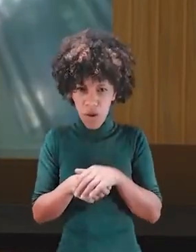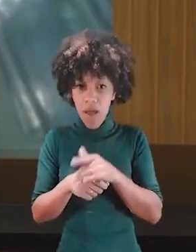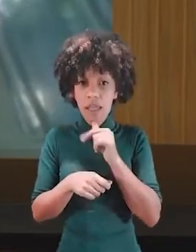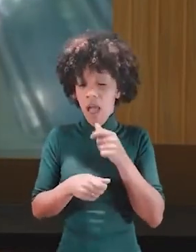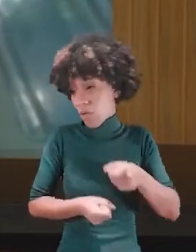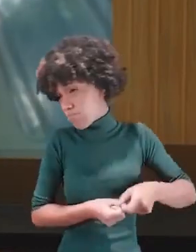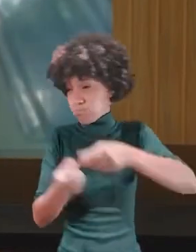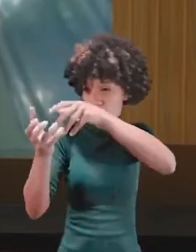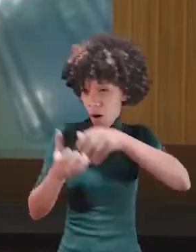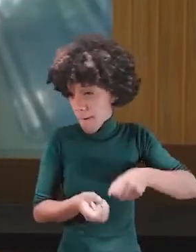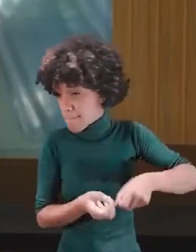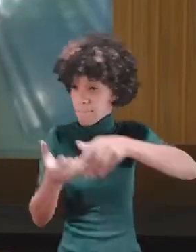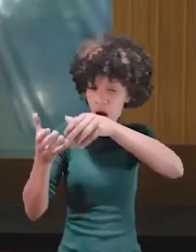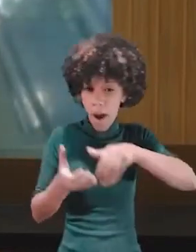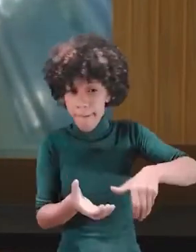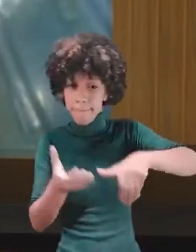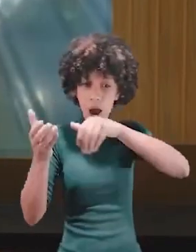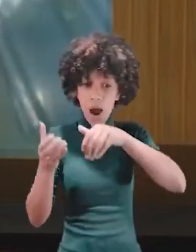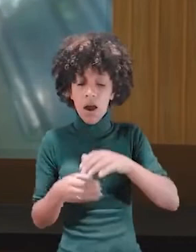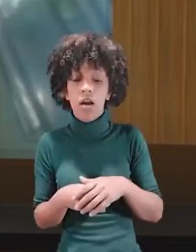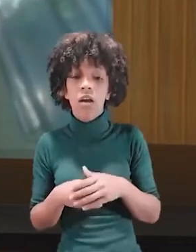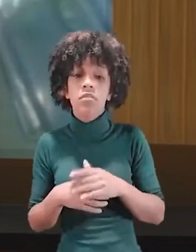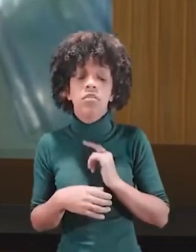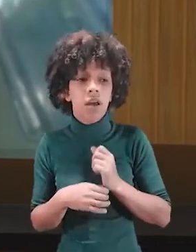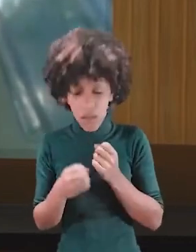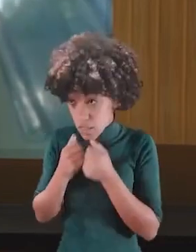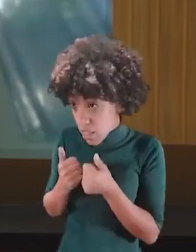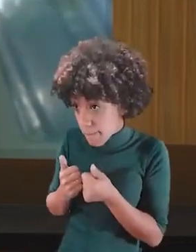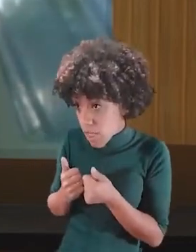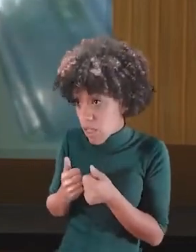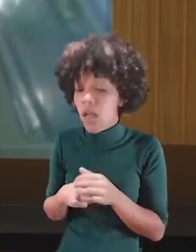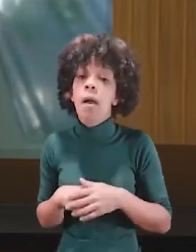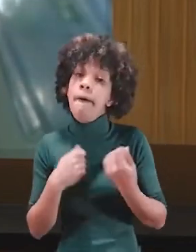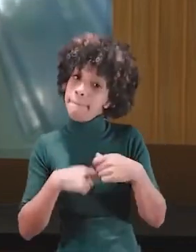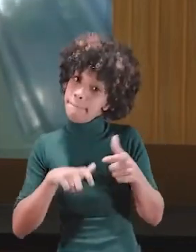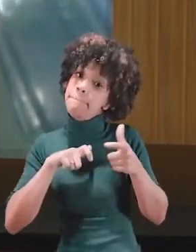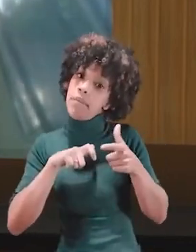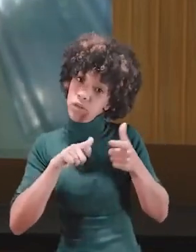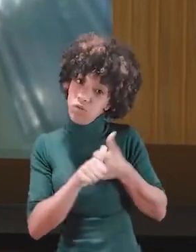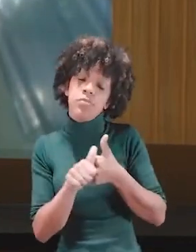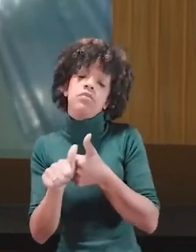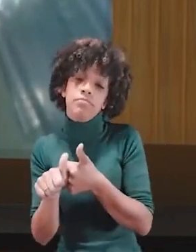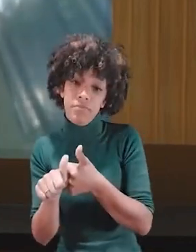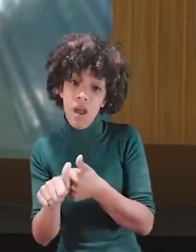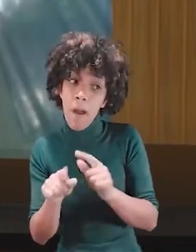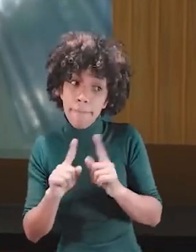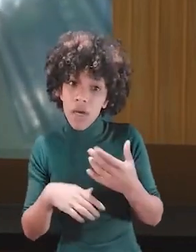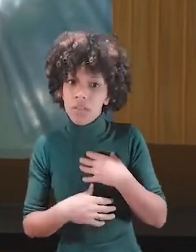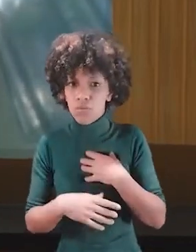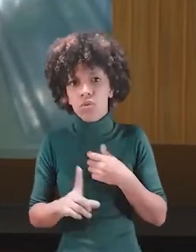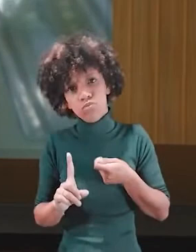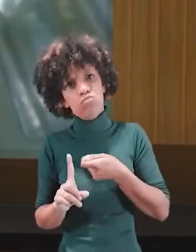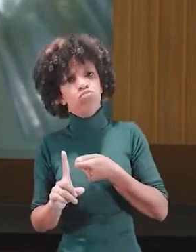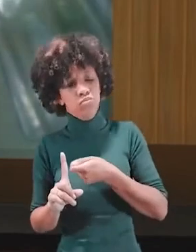água na caixa. Deixa o cara lá gelado. Aí vem o médico, vê se o cara não tá bem e tal, porque tem que ter sempre acompanhamento médico. Mas é uma